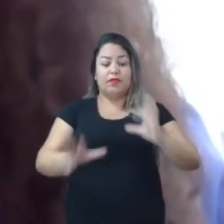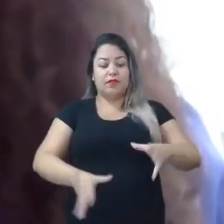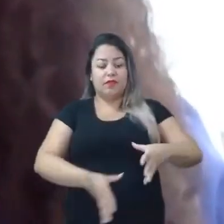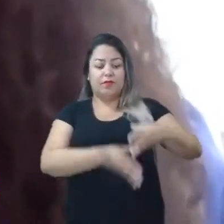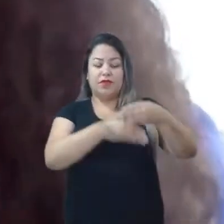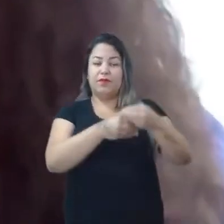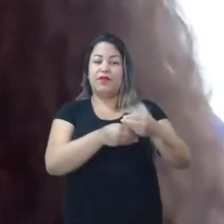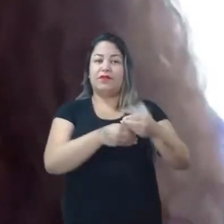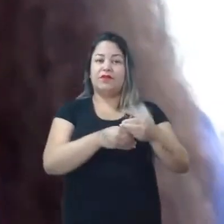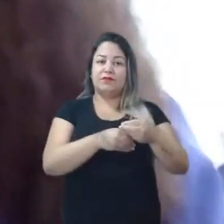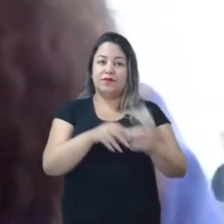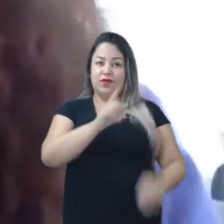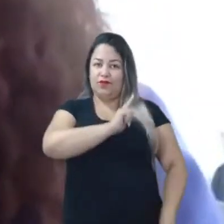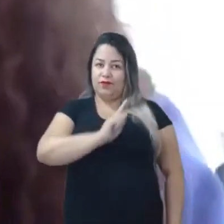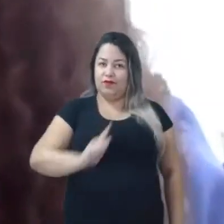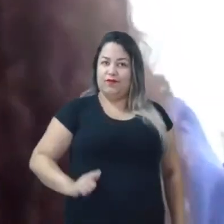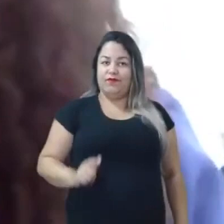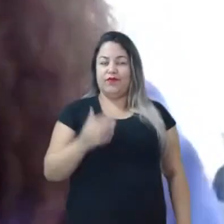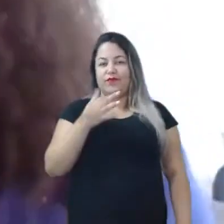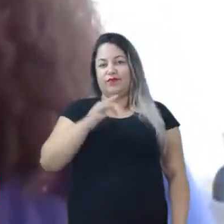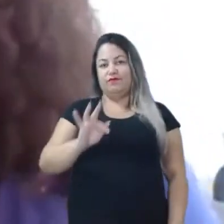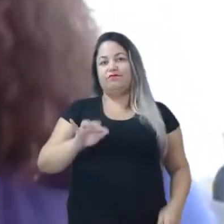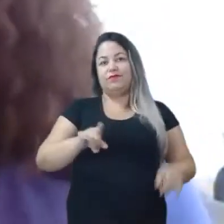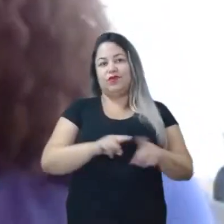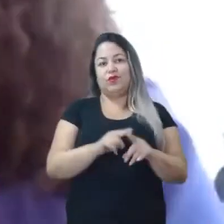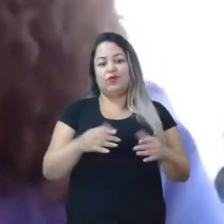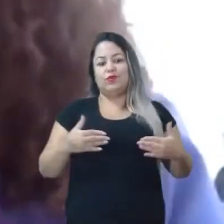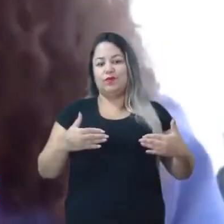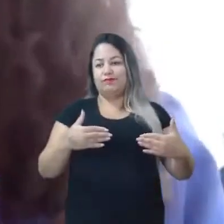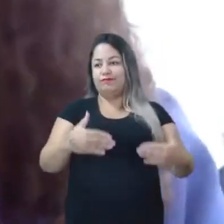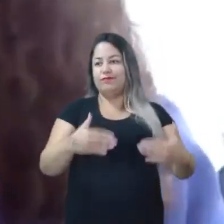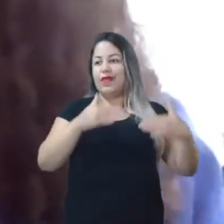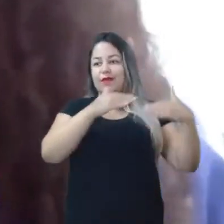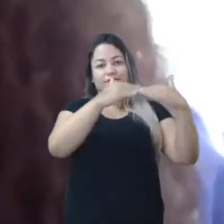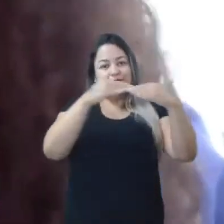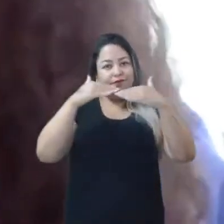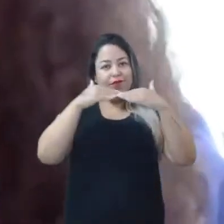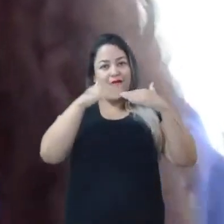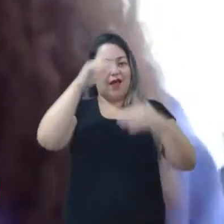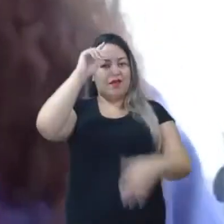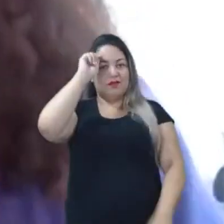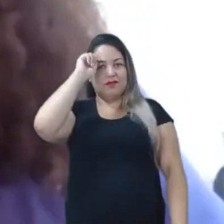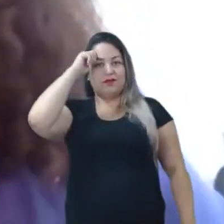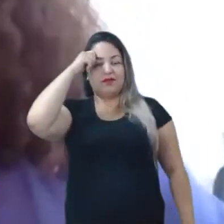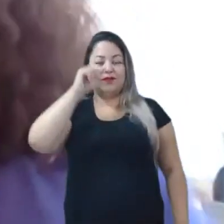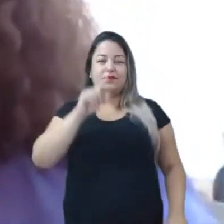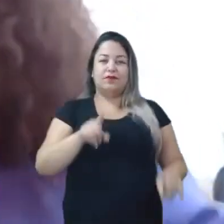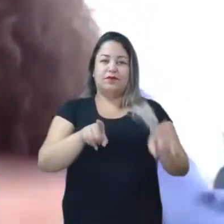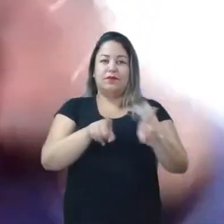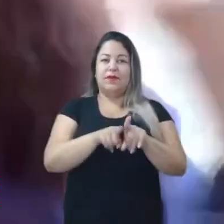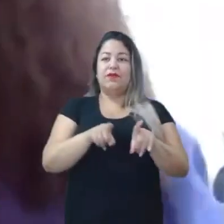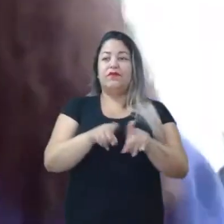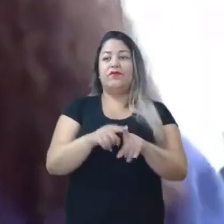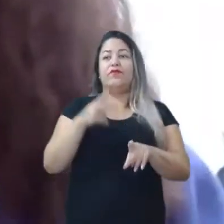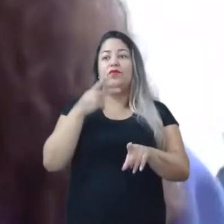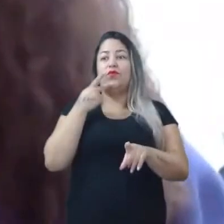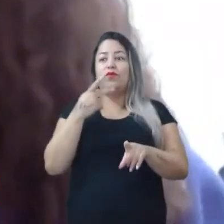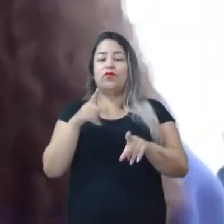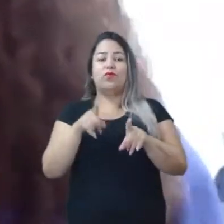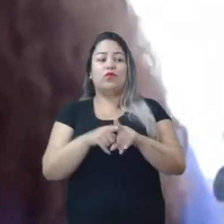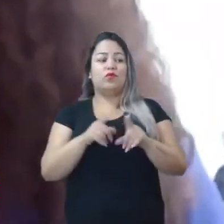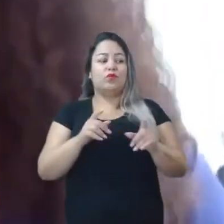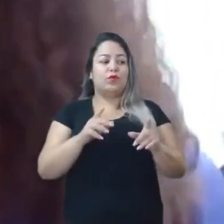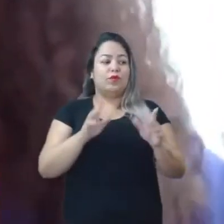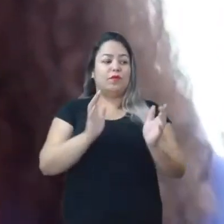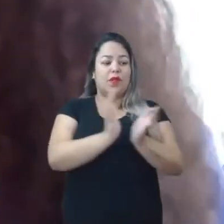implementadas, né, pelo governo federal, através do Ministério da Igualdade Racial, através do que a gente chama do pacote